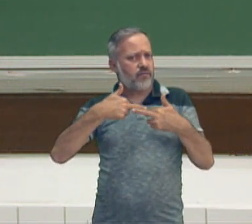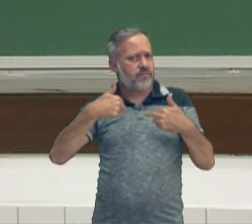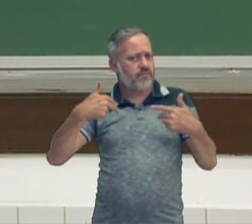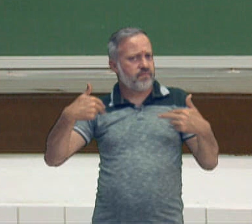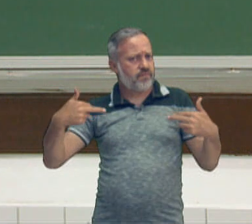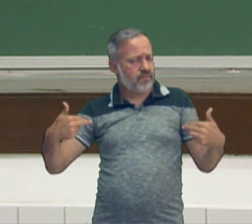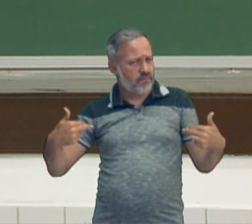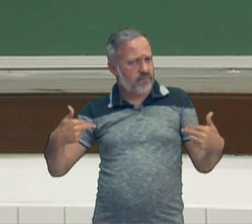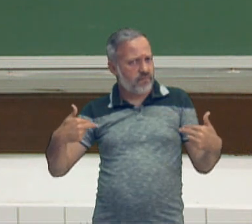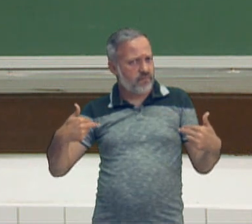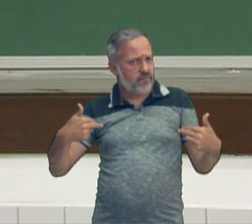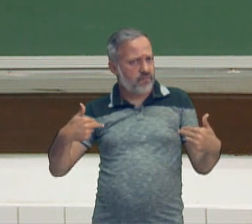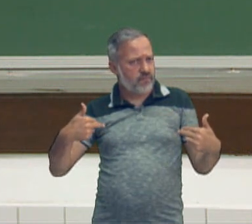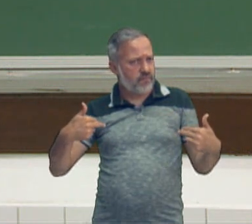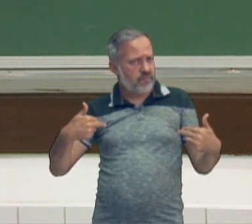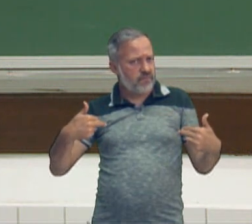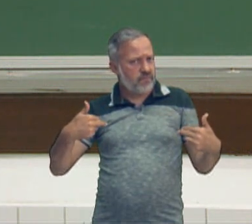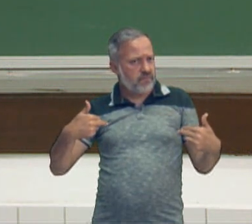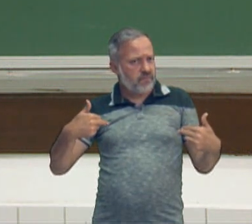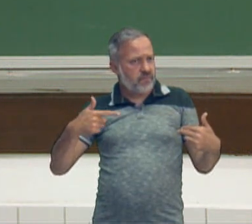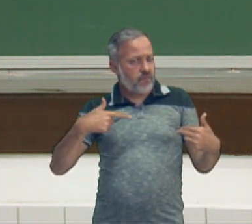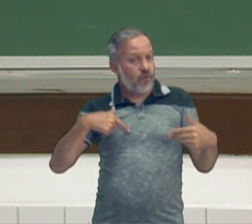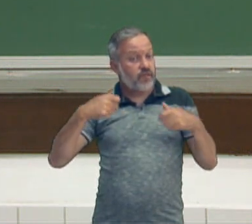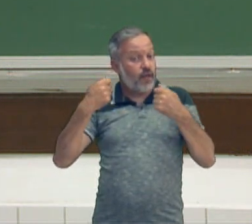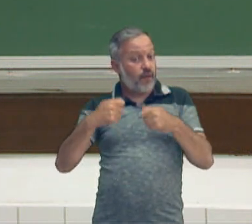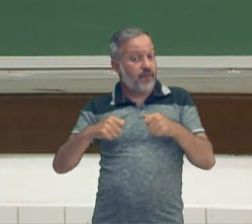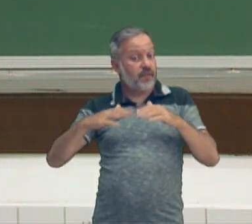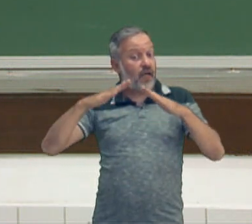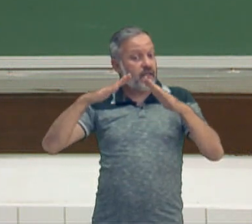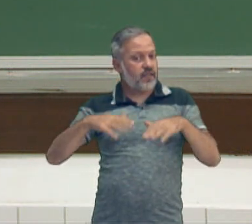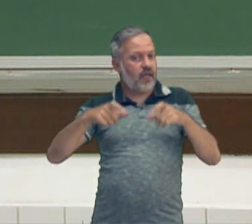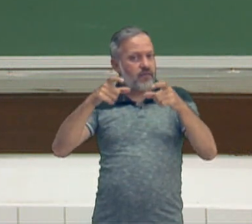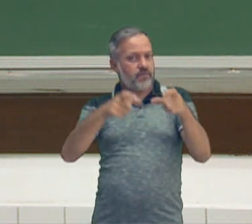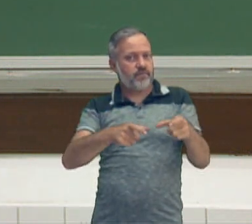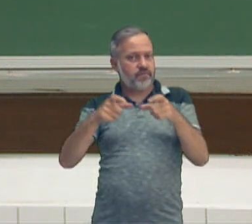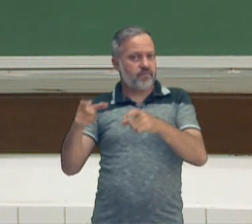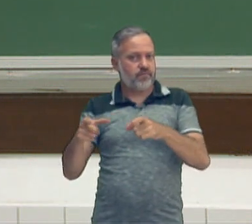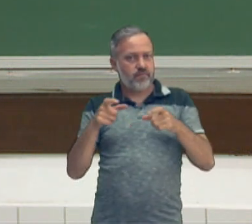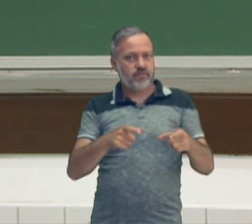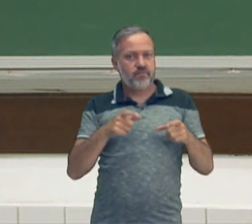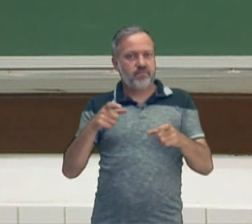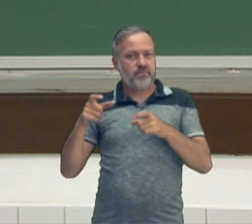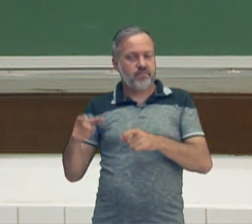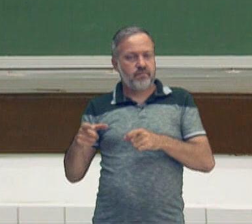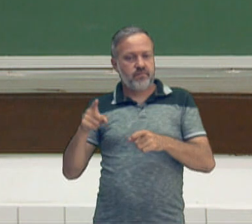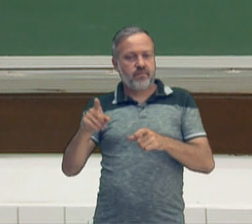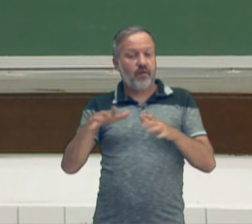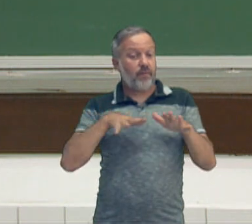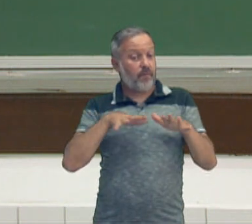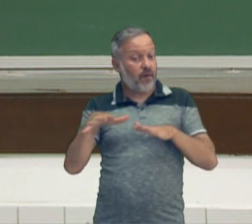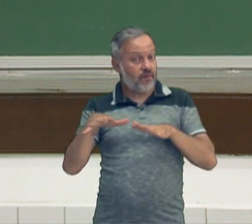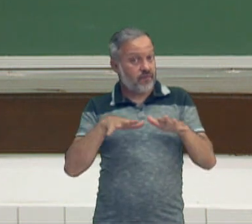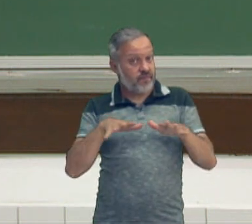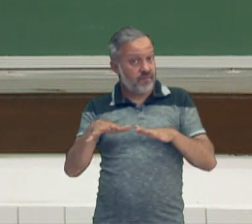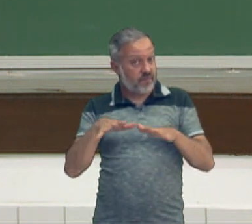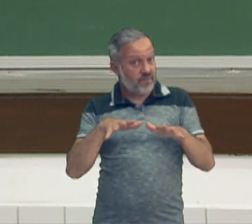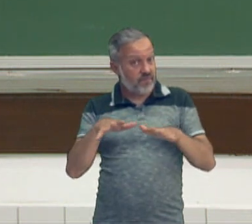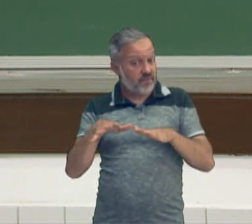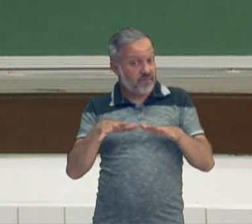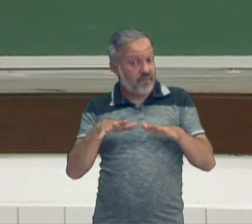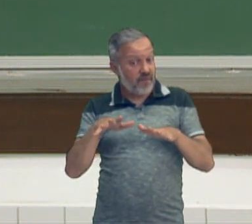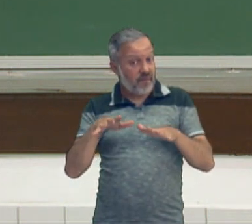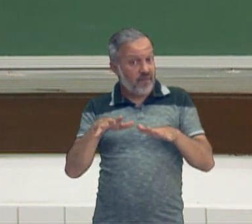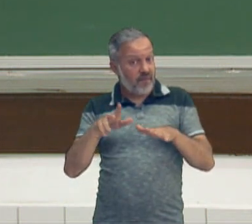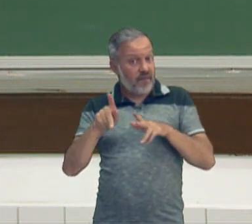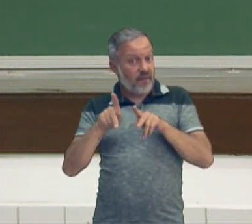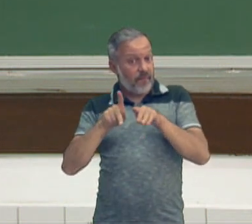repente, você precisa estar num determinado local. Tudo isso faz parte desses movimentos migratórios. Mas a